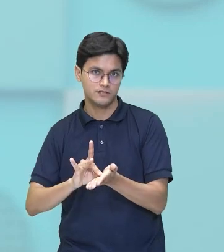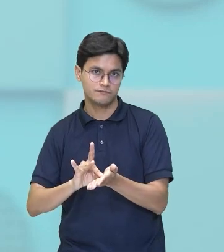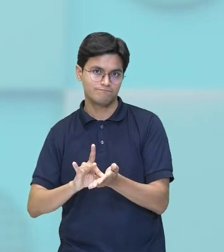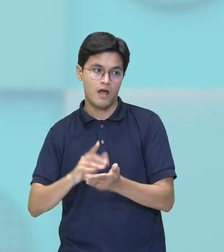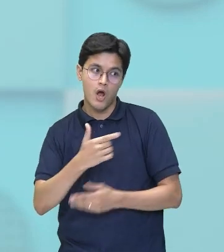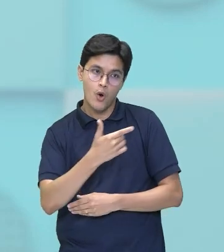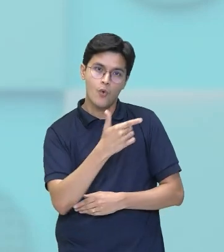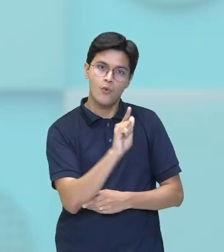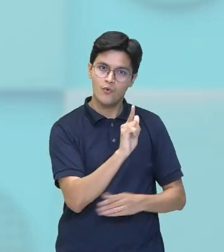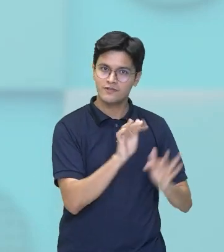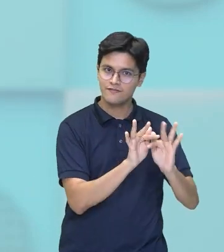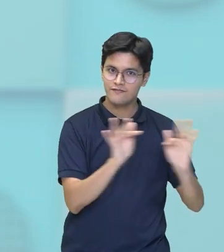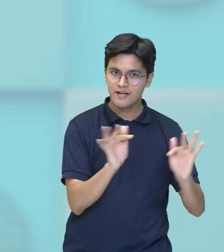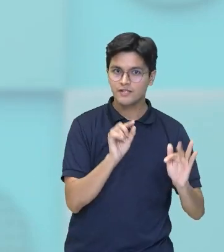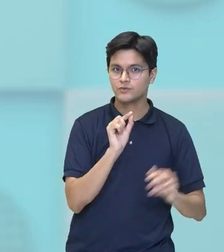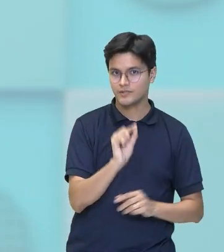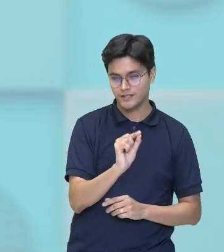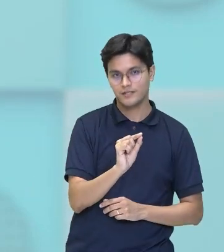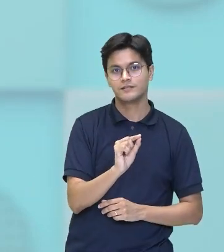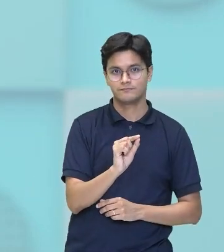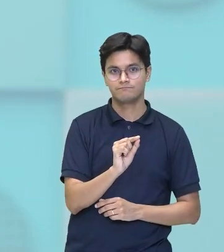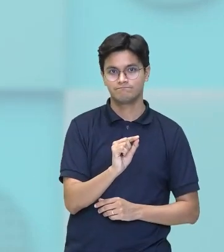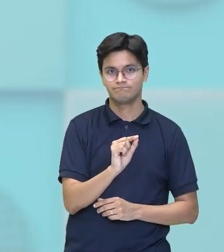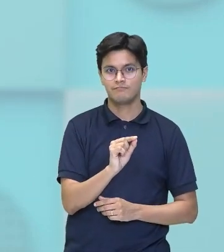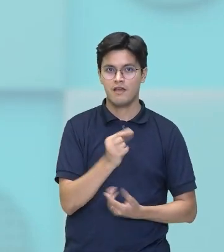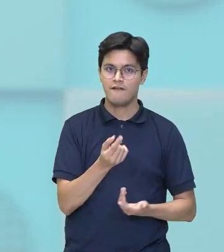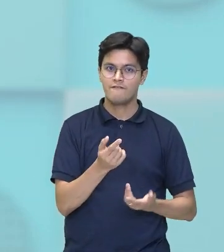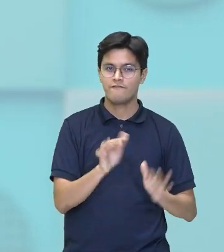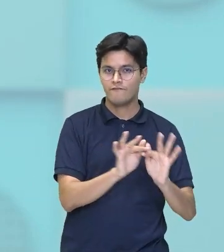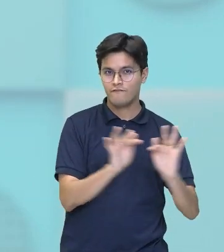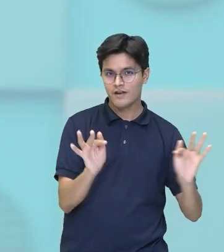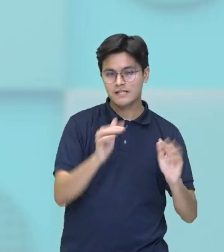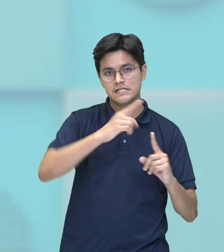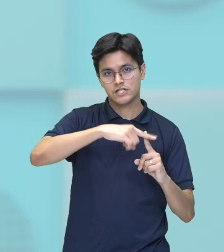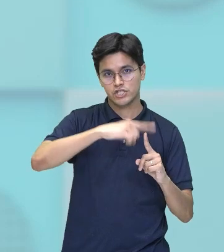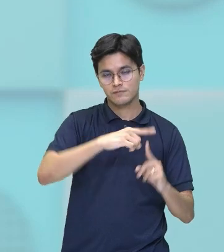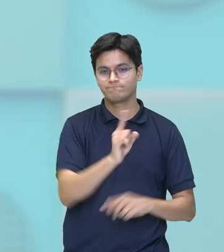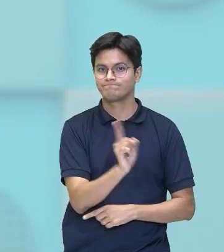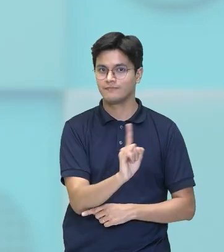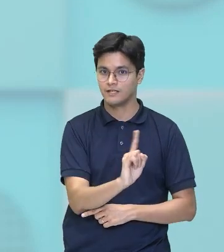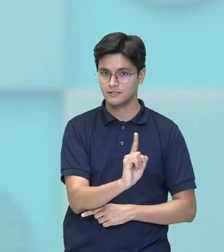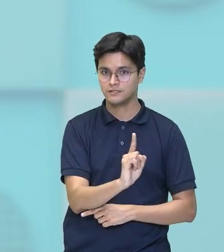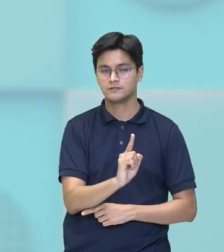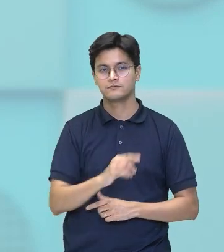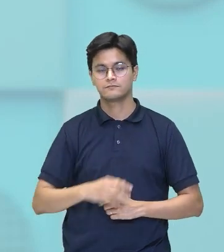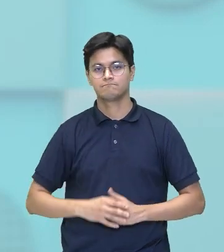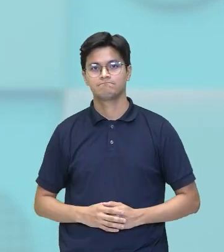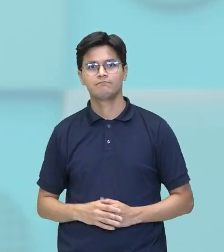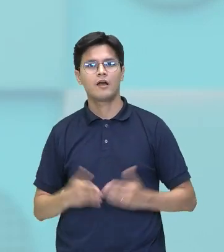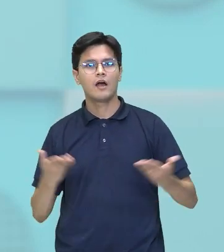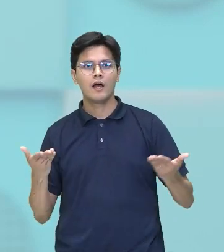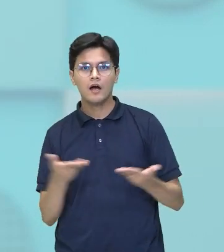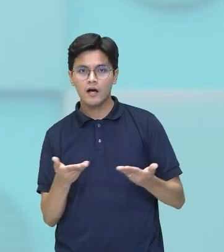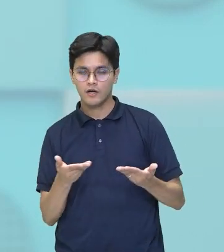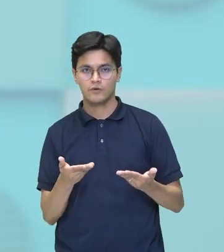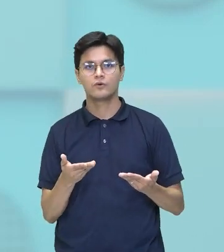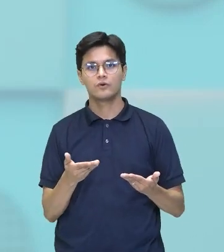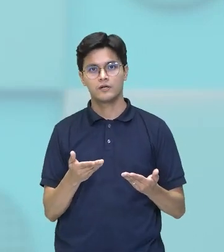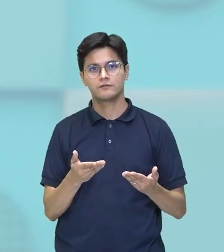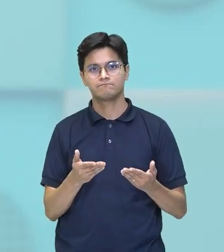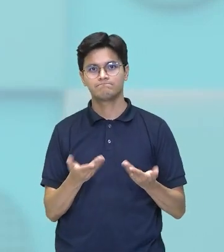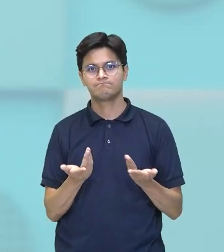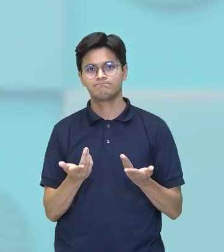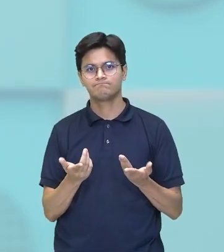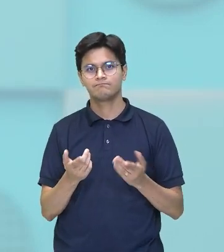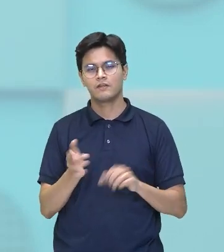disse, né, que ela não estava fazendo. Então, frase negativa. Vamos ver mais um trecho de vídeo também, que vocês vão observar essas